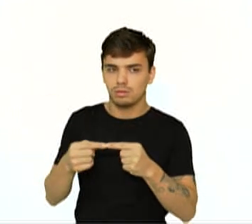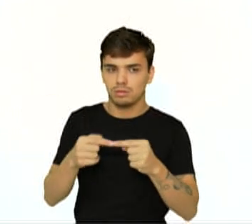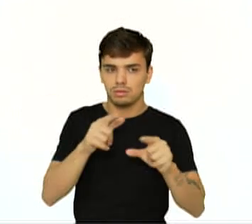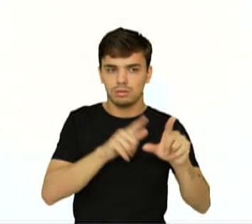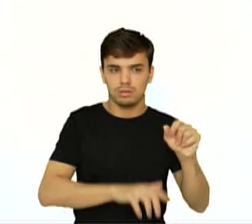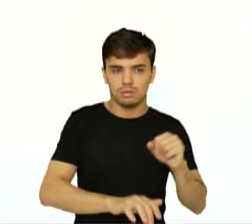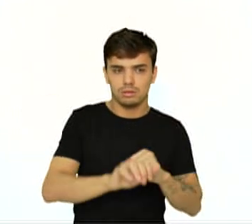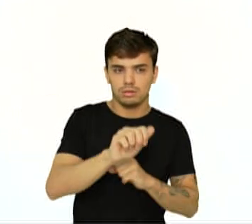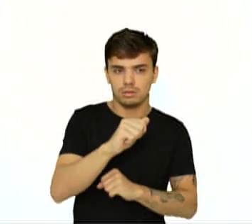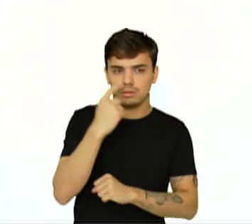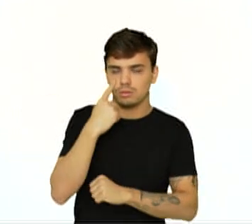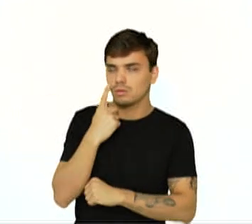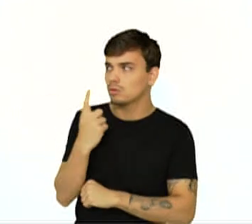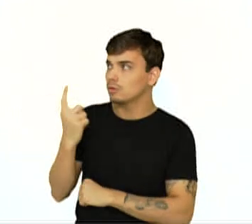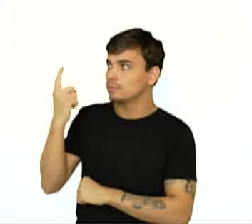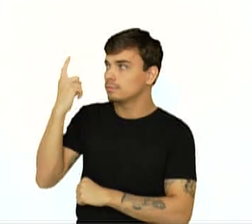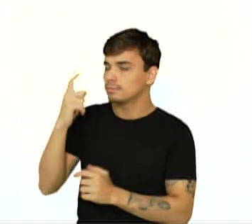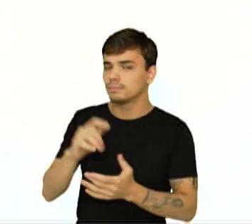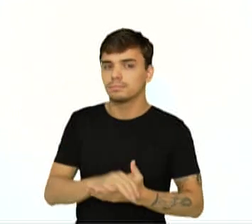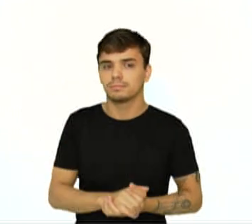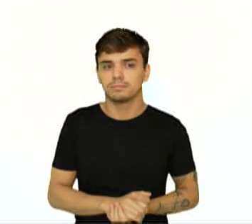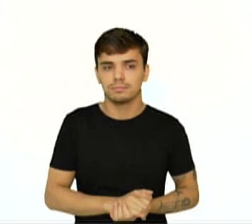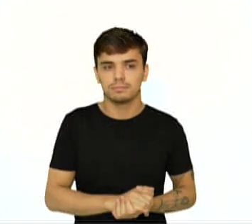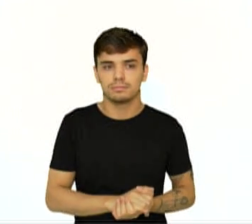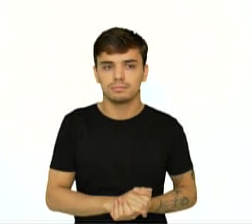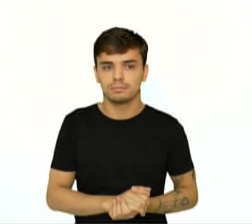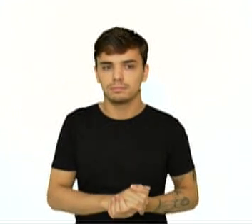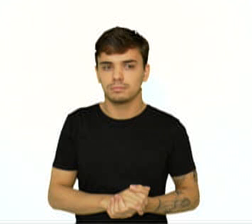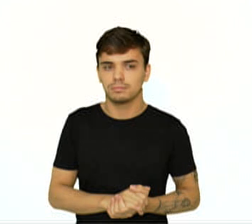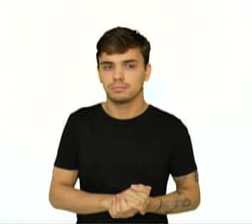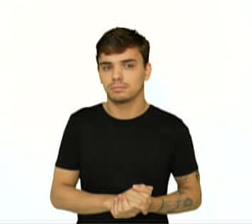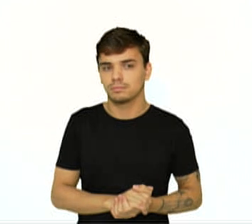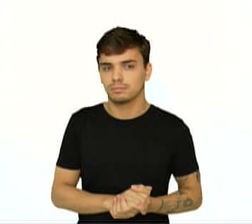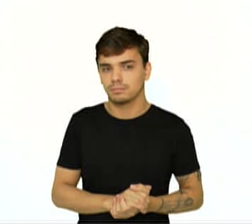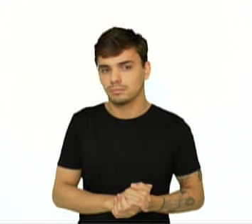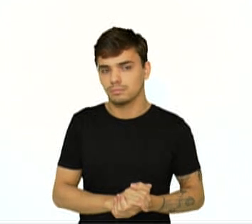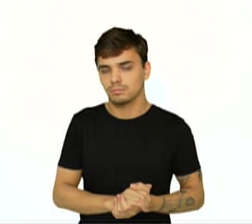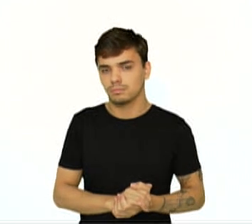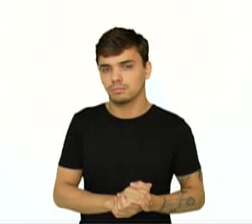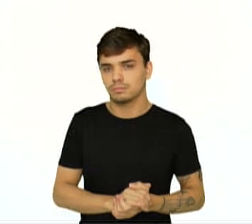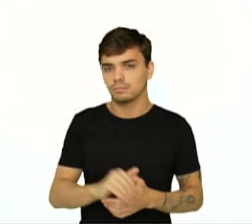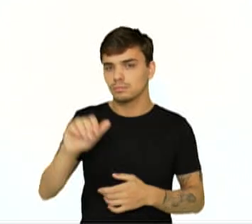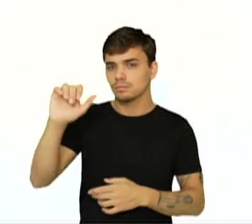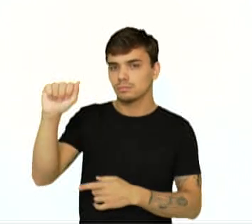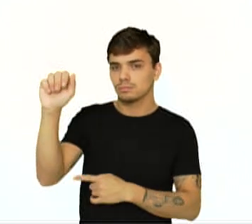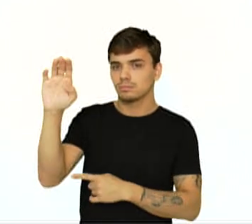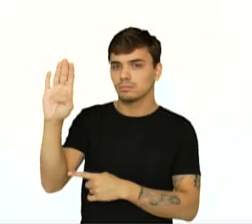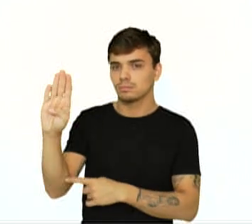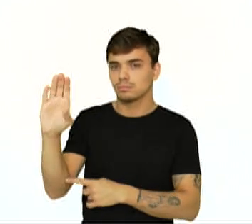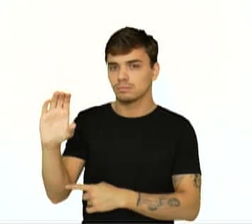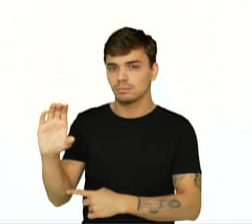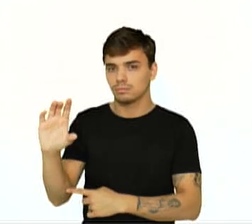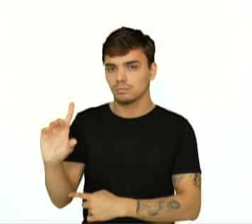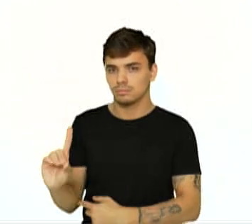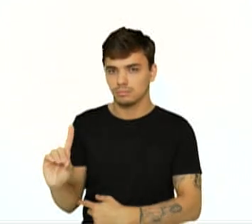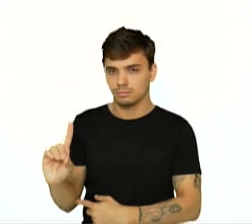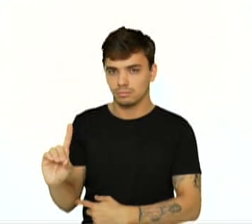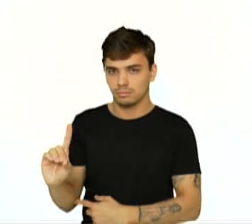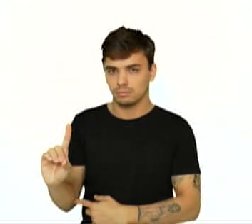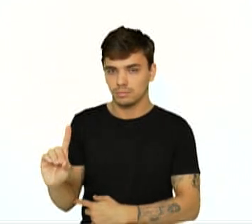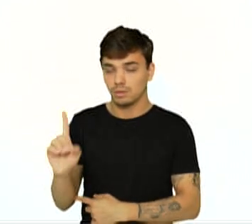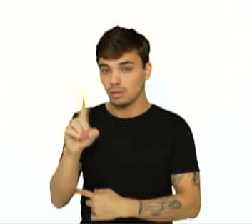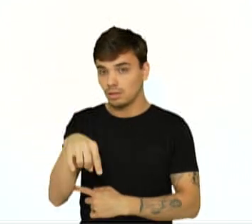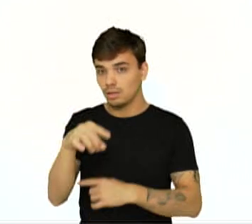A, descrição, ação, comparação ou advérbios. Tá bem